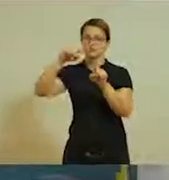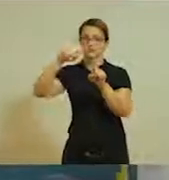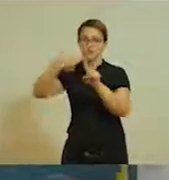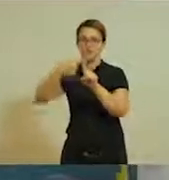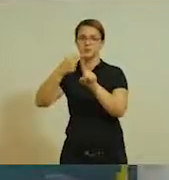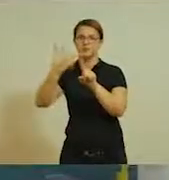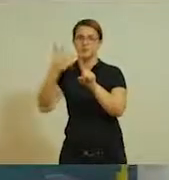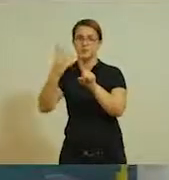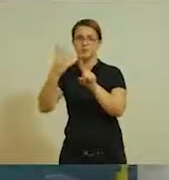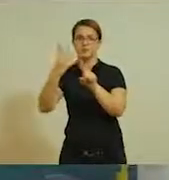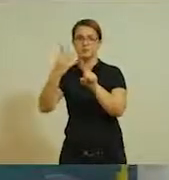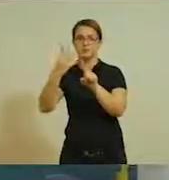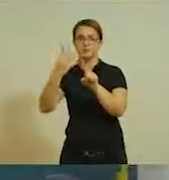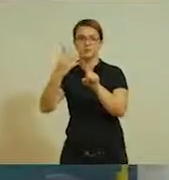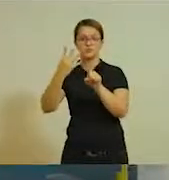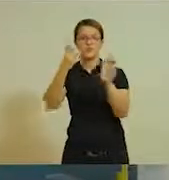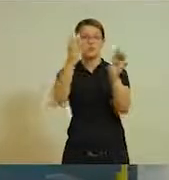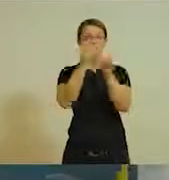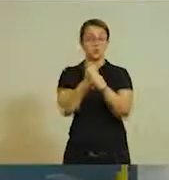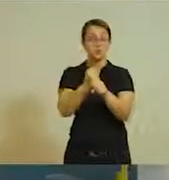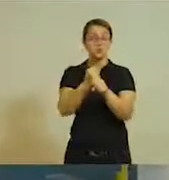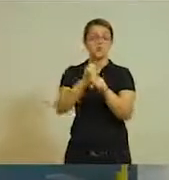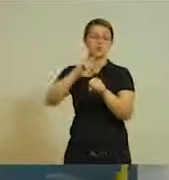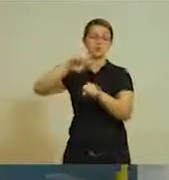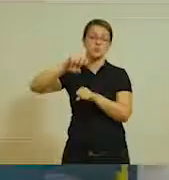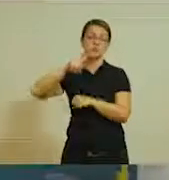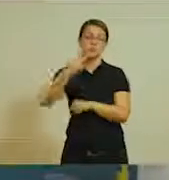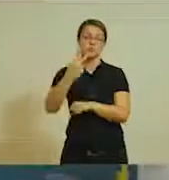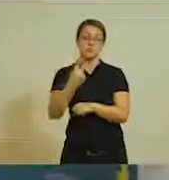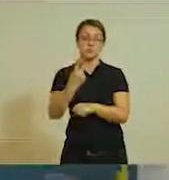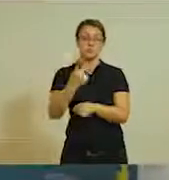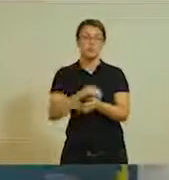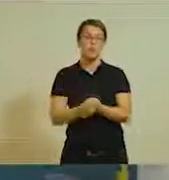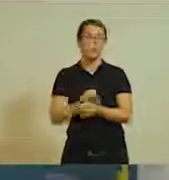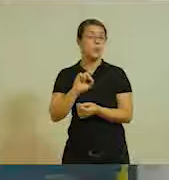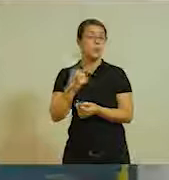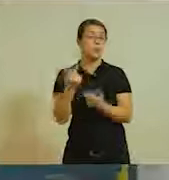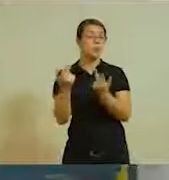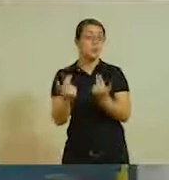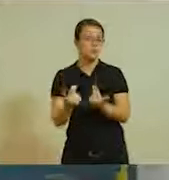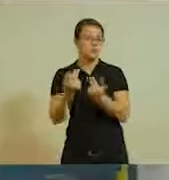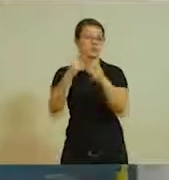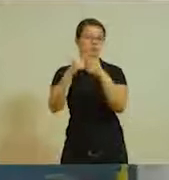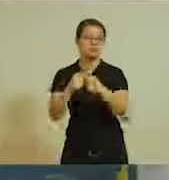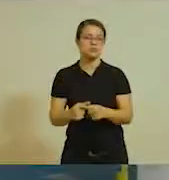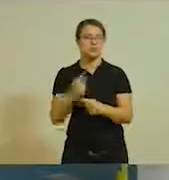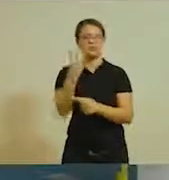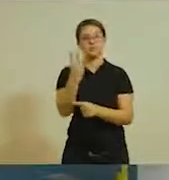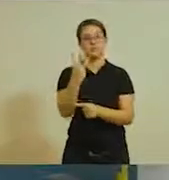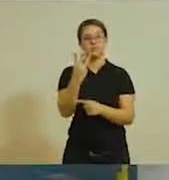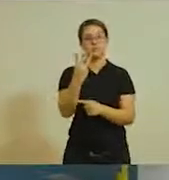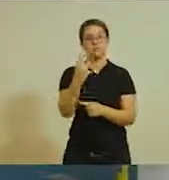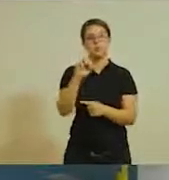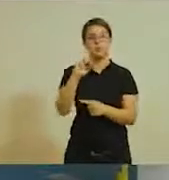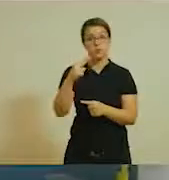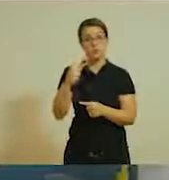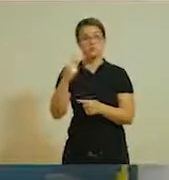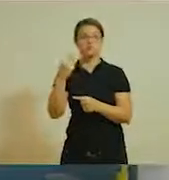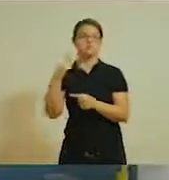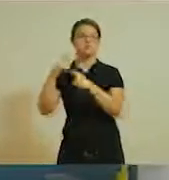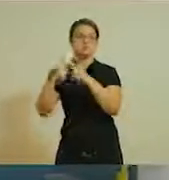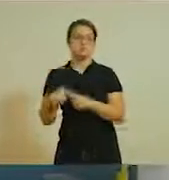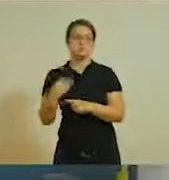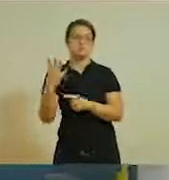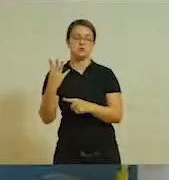mais 4, que são 3 vezes que nós somamos, é igual a 12. ou igual na tabuada do número 3 ou do